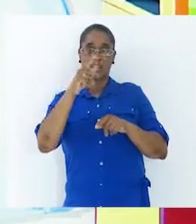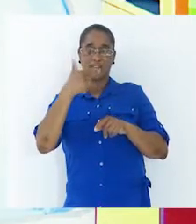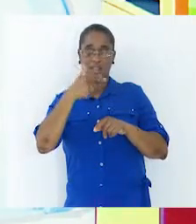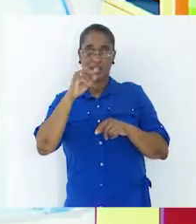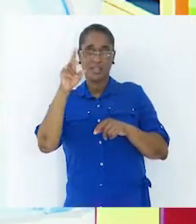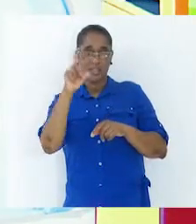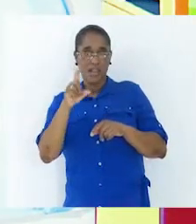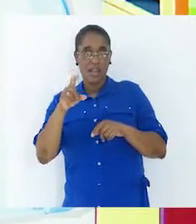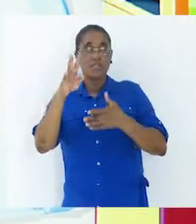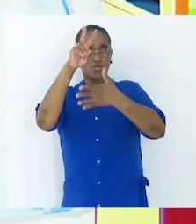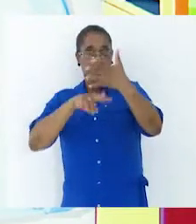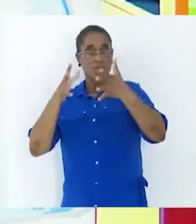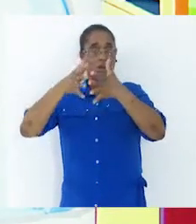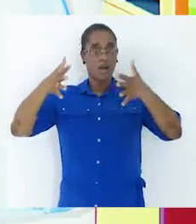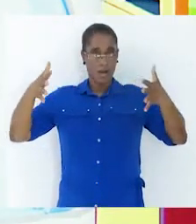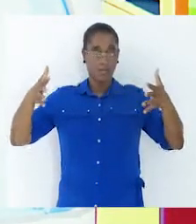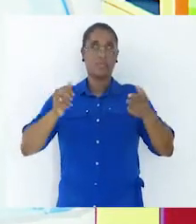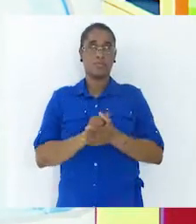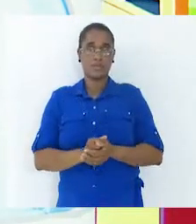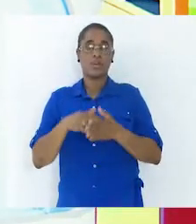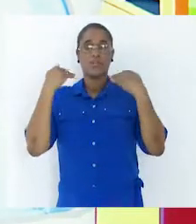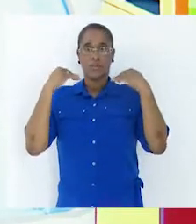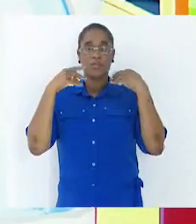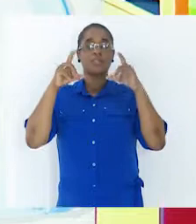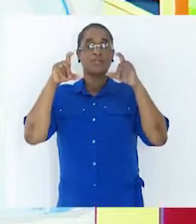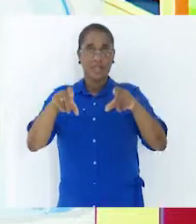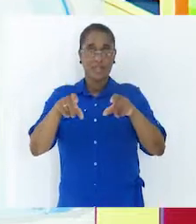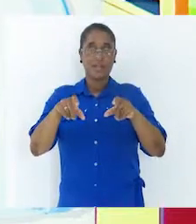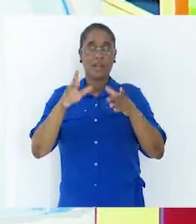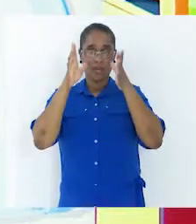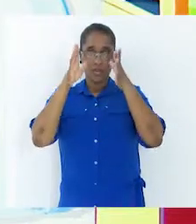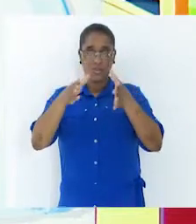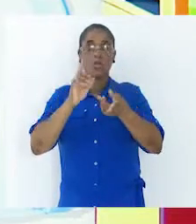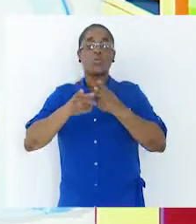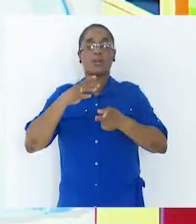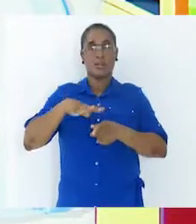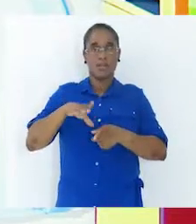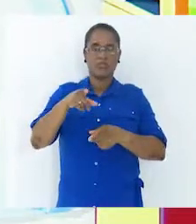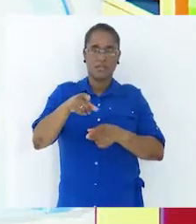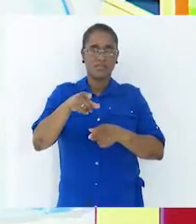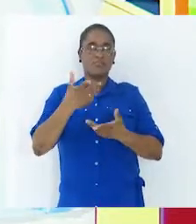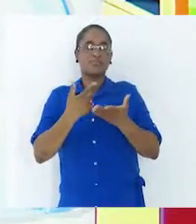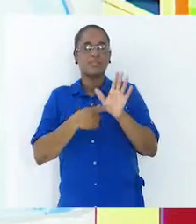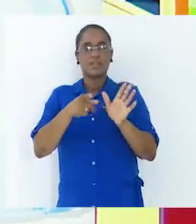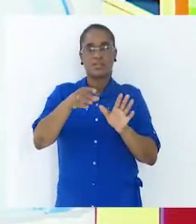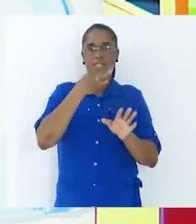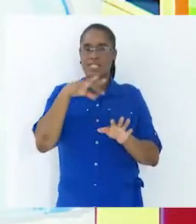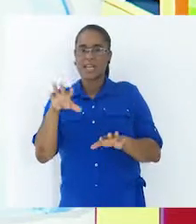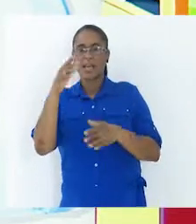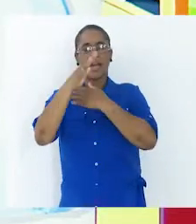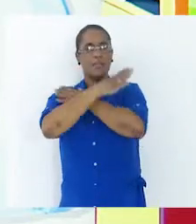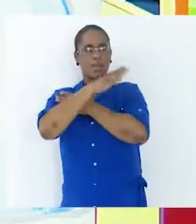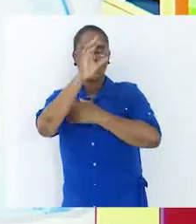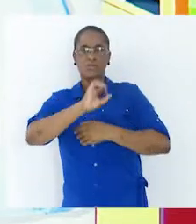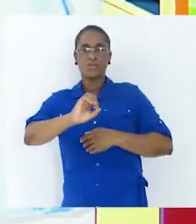com algumas informações centradas naquilo que se quer. Neste caso, vai deixar seu amigo morrer de raiva. Qual